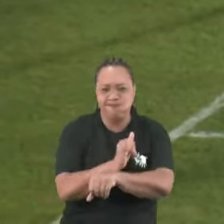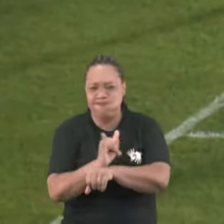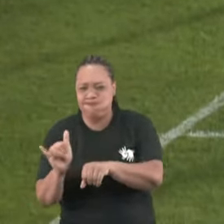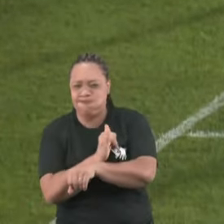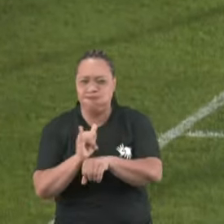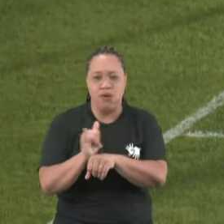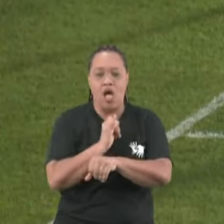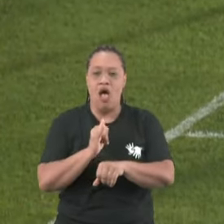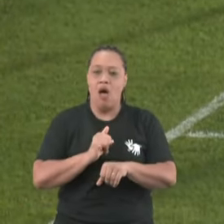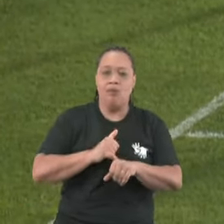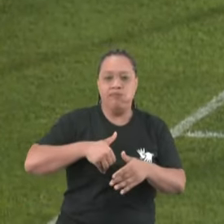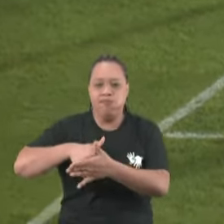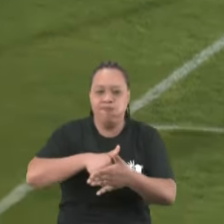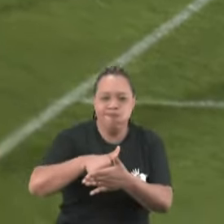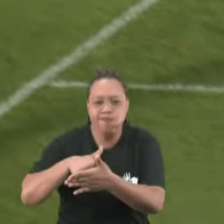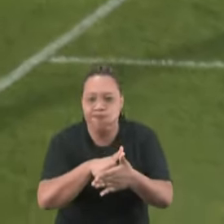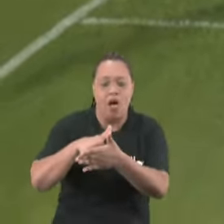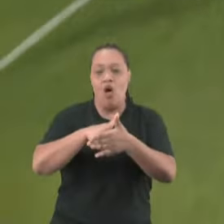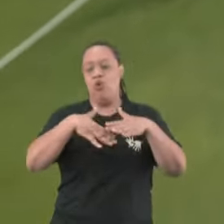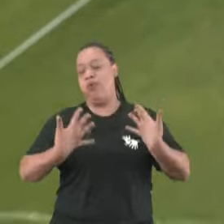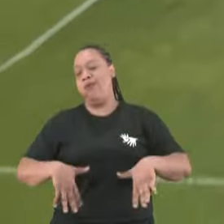Eita osso da miséria.